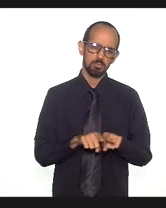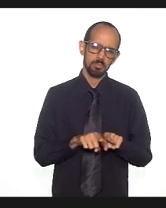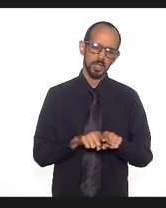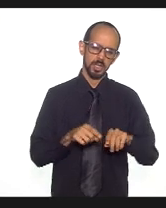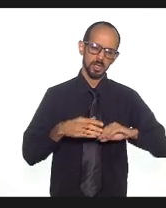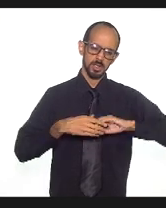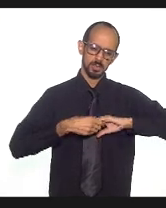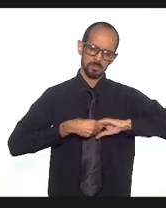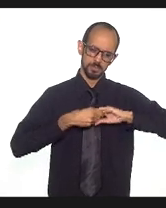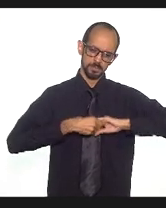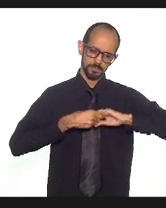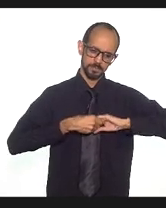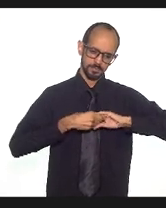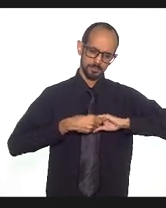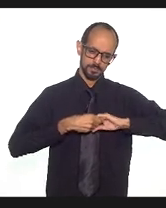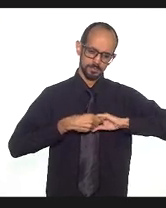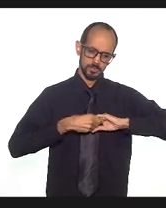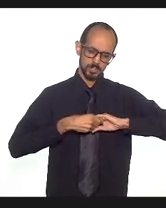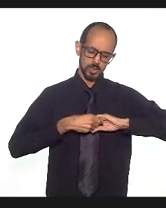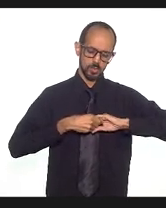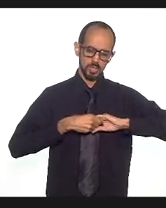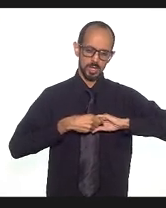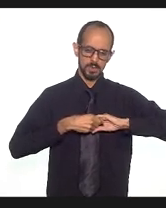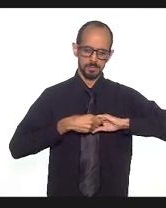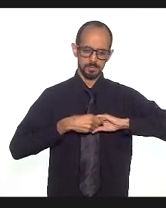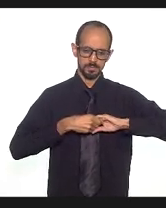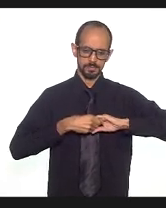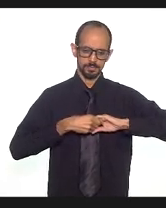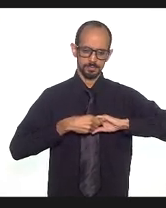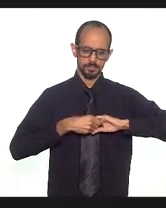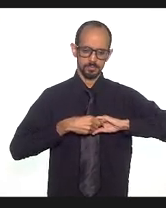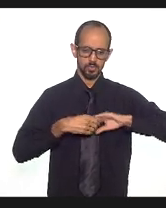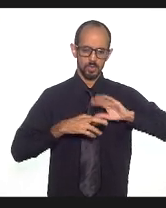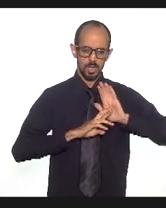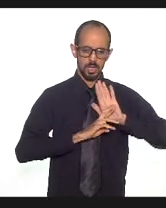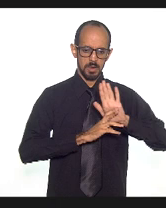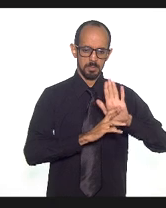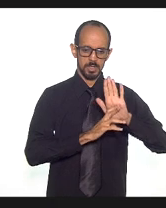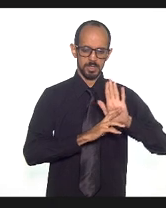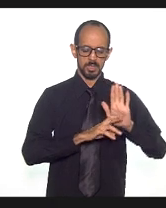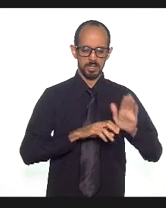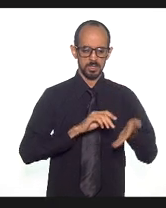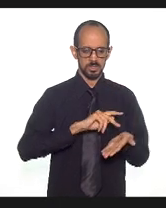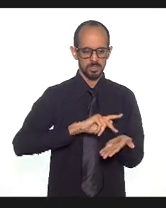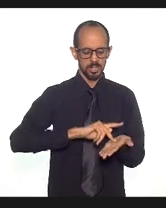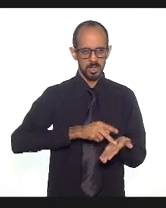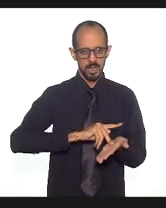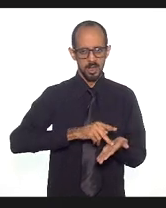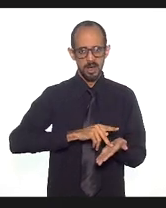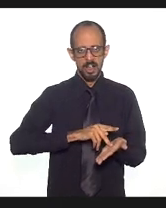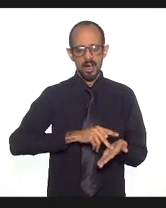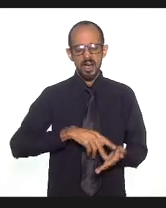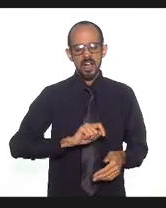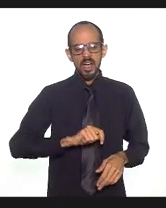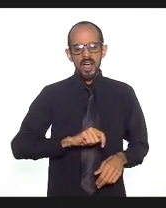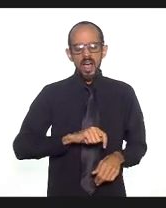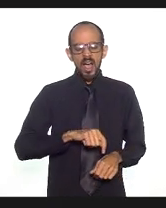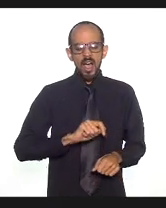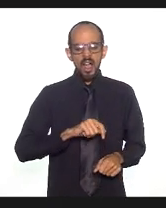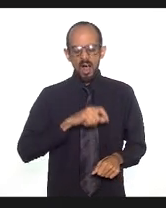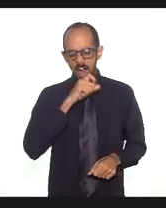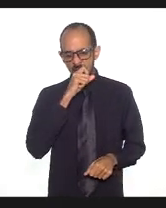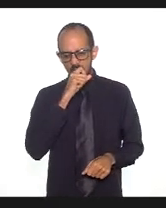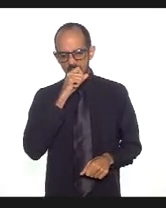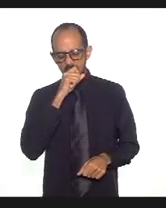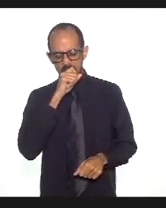aproveitar minha fala inicial para saudar tanto representantes do sindicato, do CEP, do SINDCCIERG,